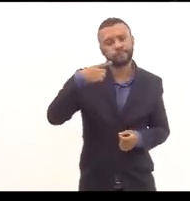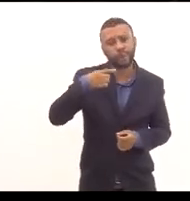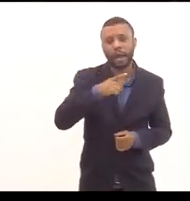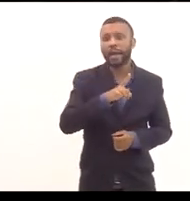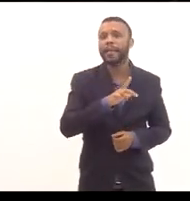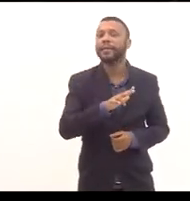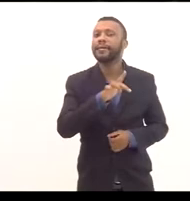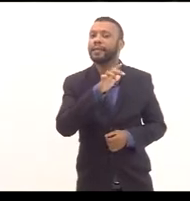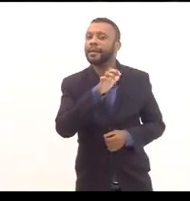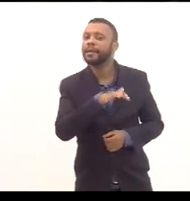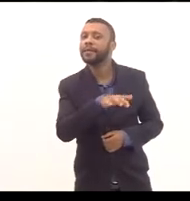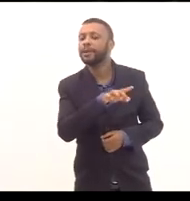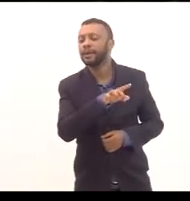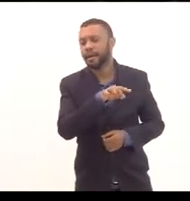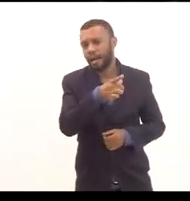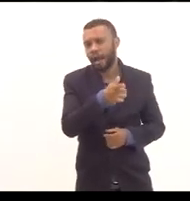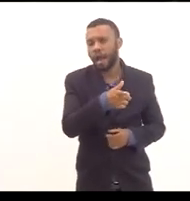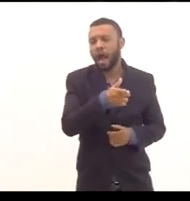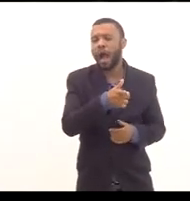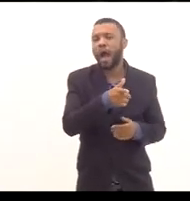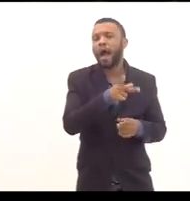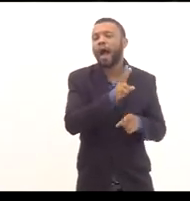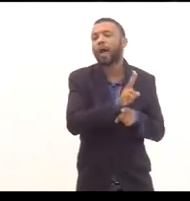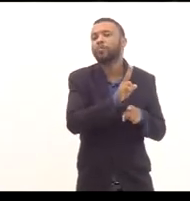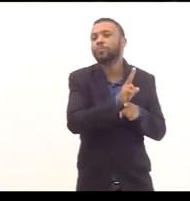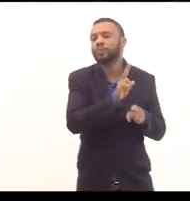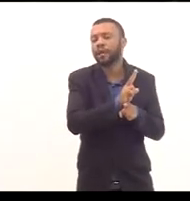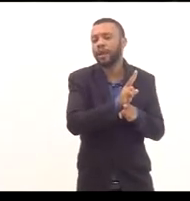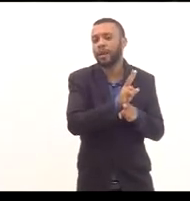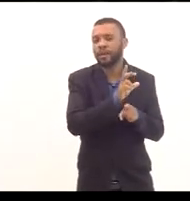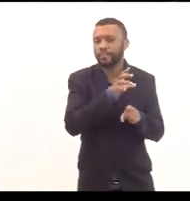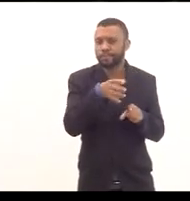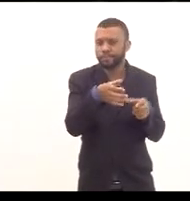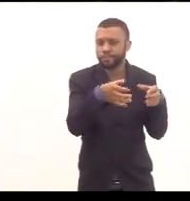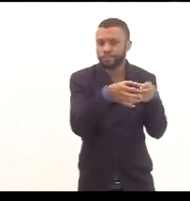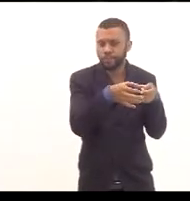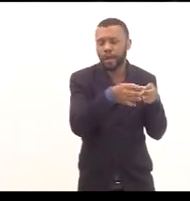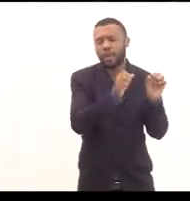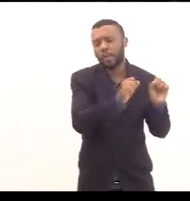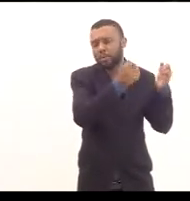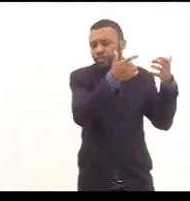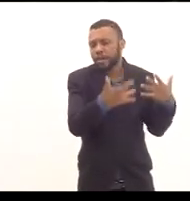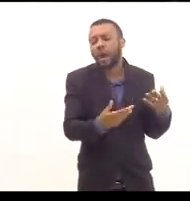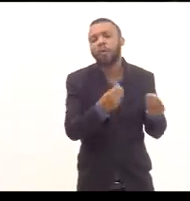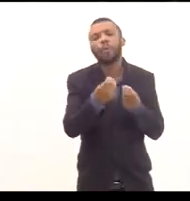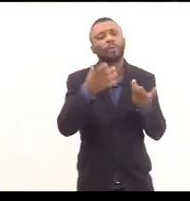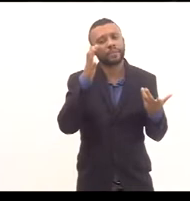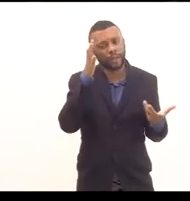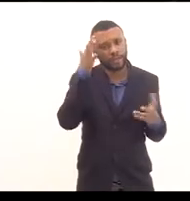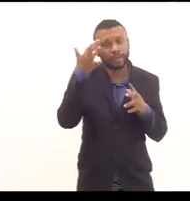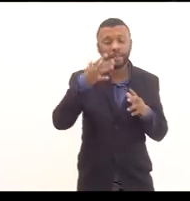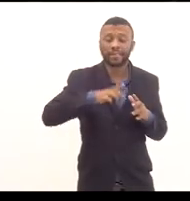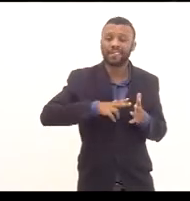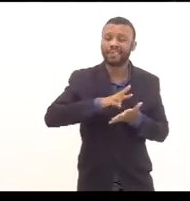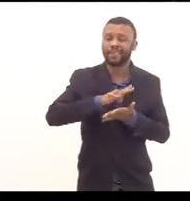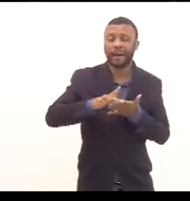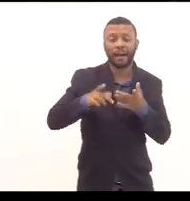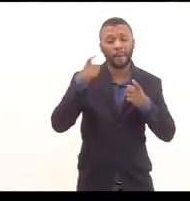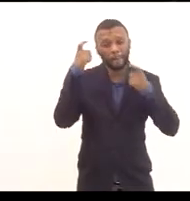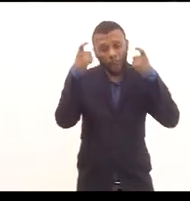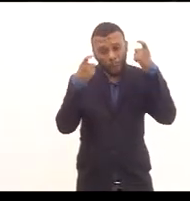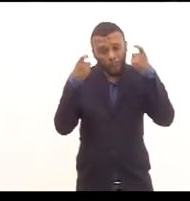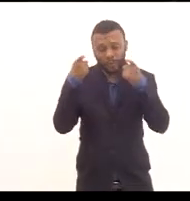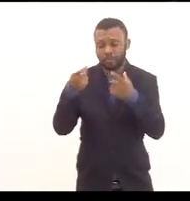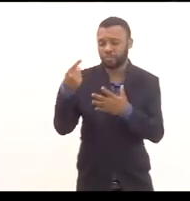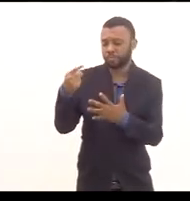pode dizer como que está atualmente e mas existem outras várias preocupações que não são só em é